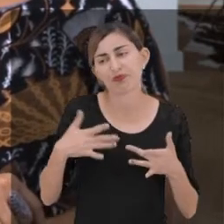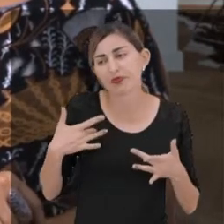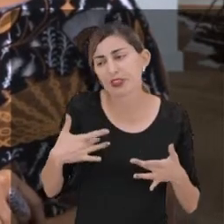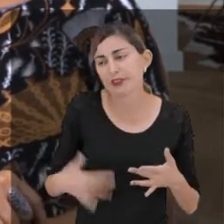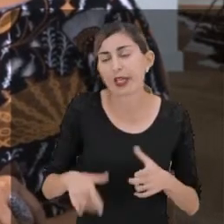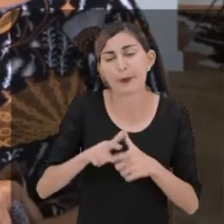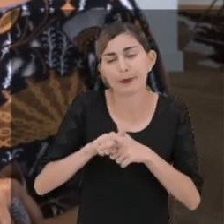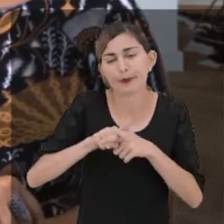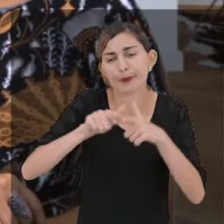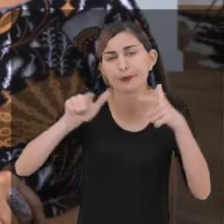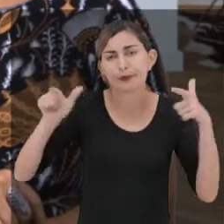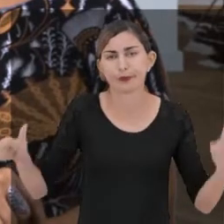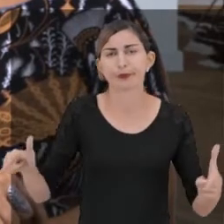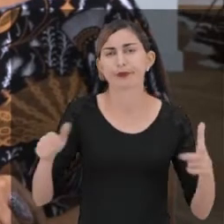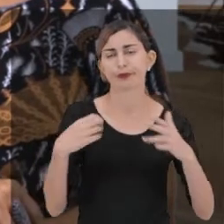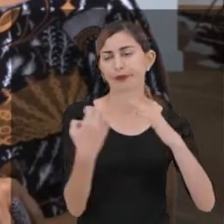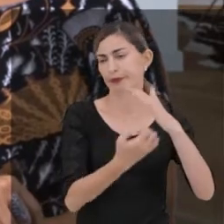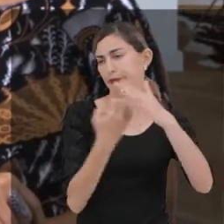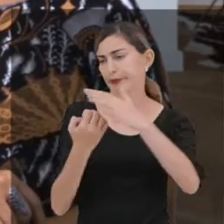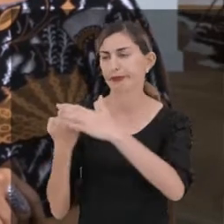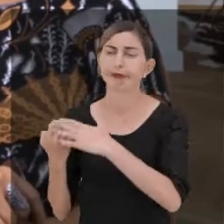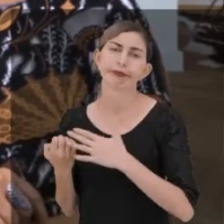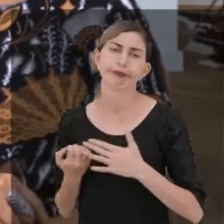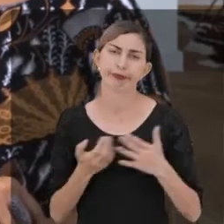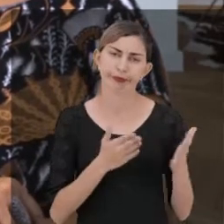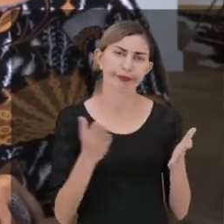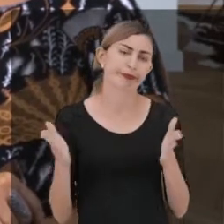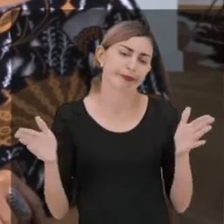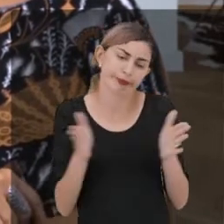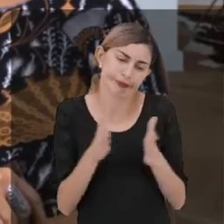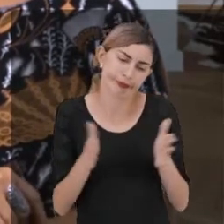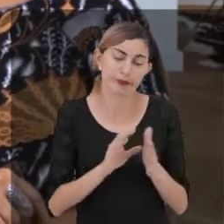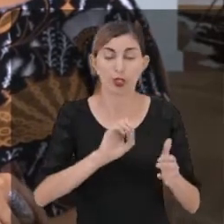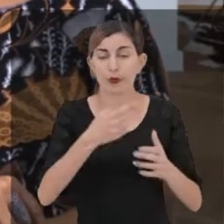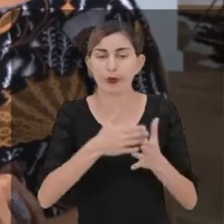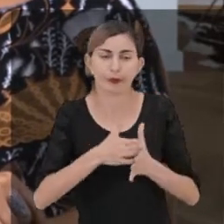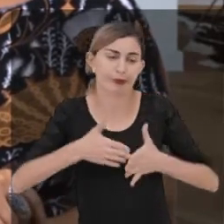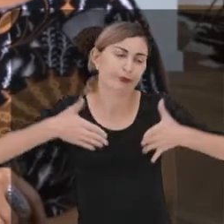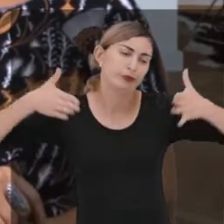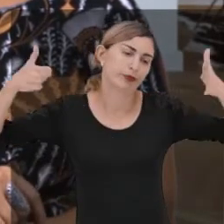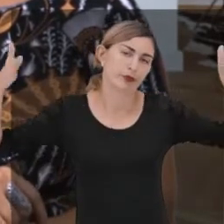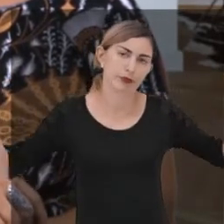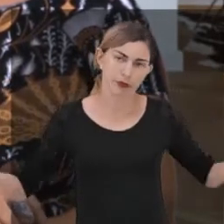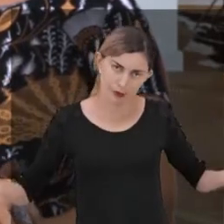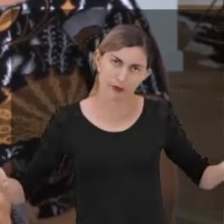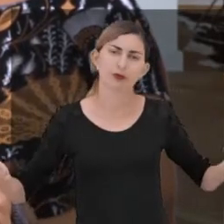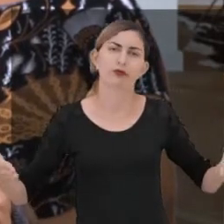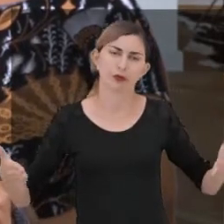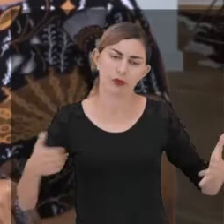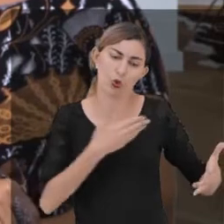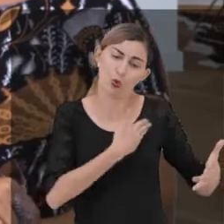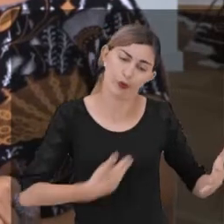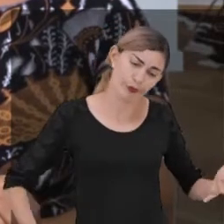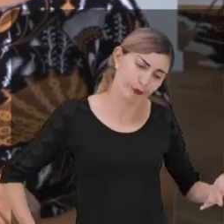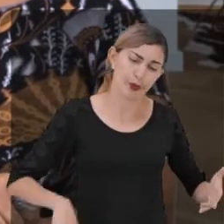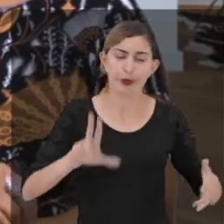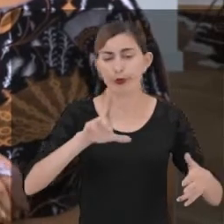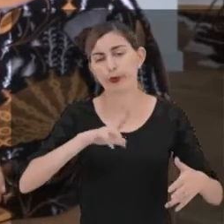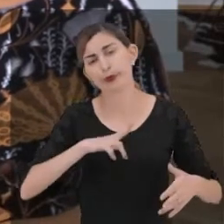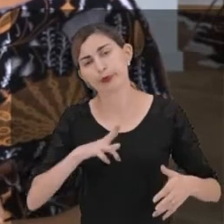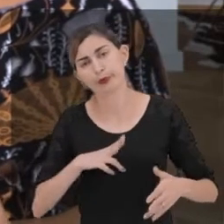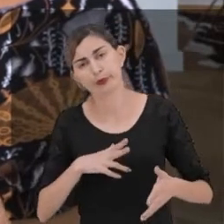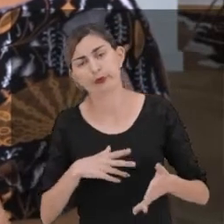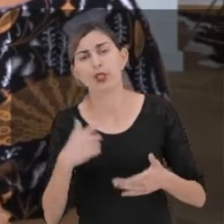Infelizmente, a maior parte das organizações, sejam elas pequenas ou de grande porte, públicas ou